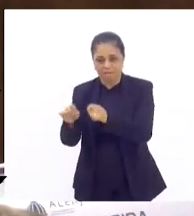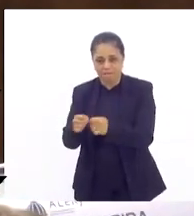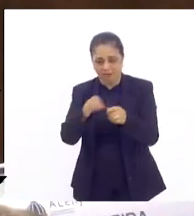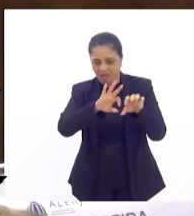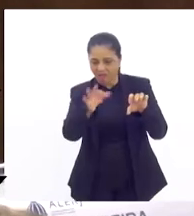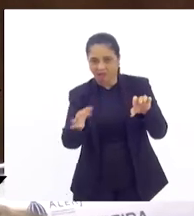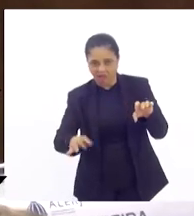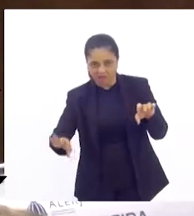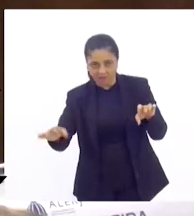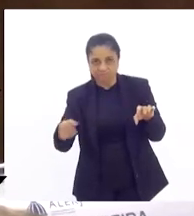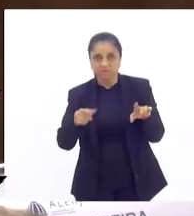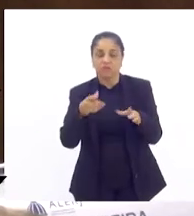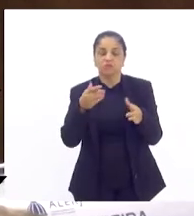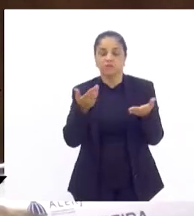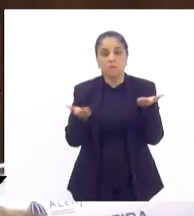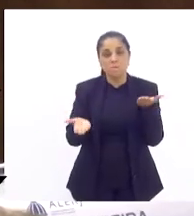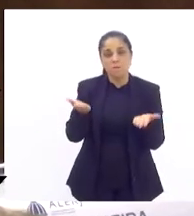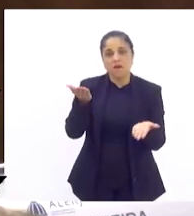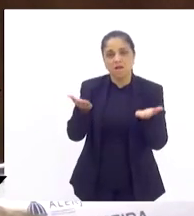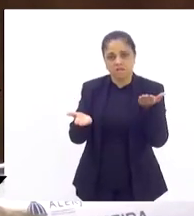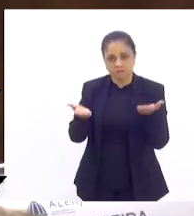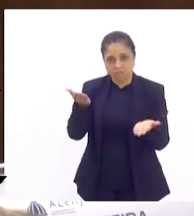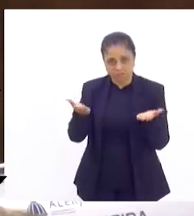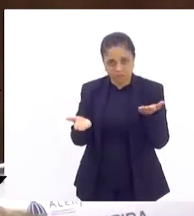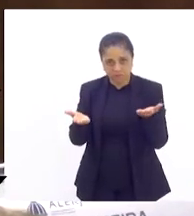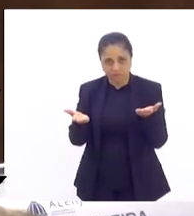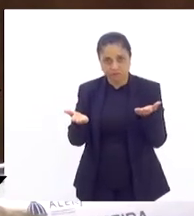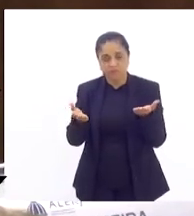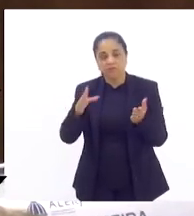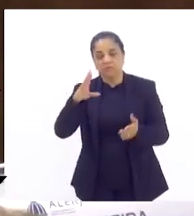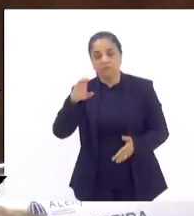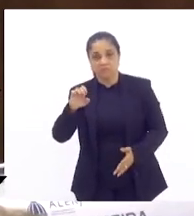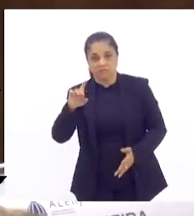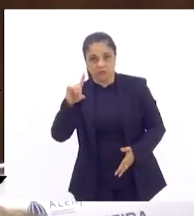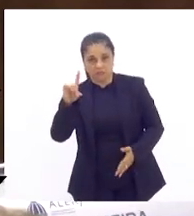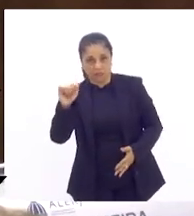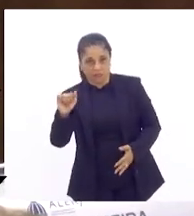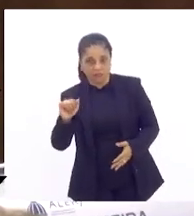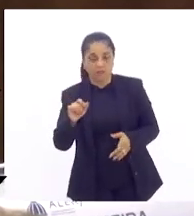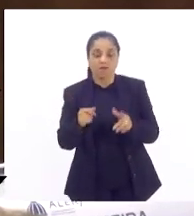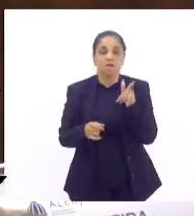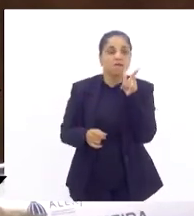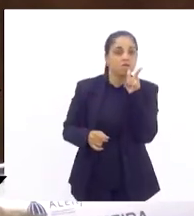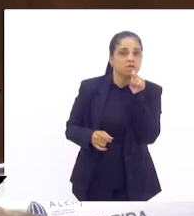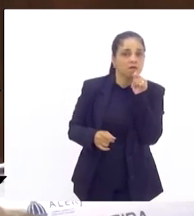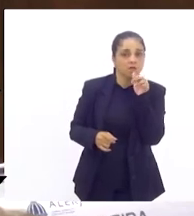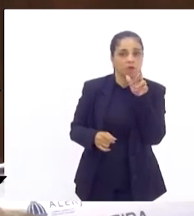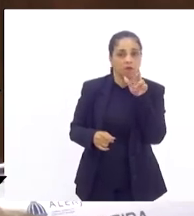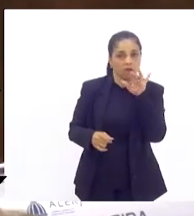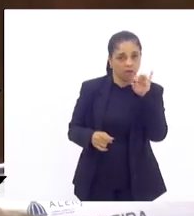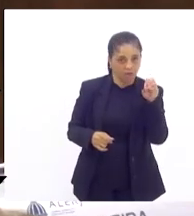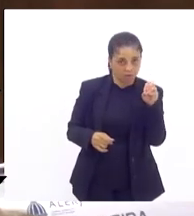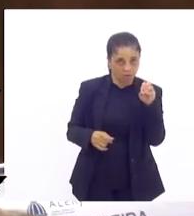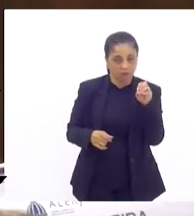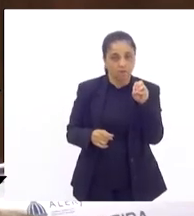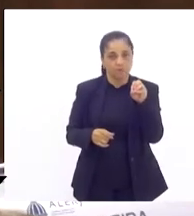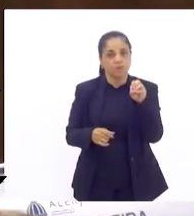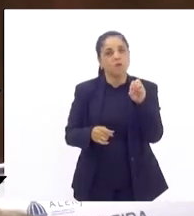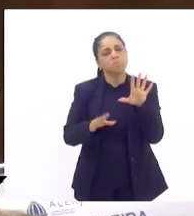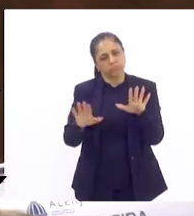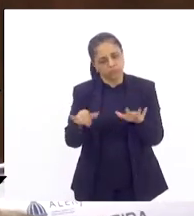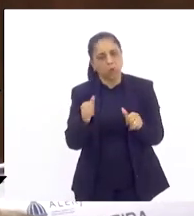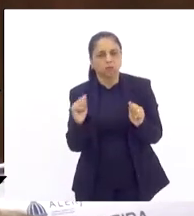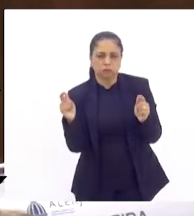um balanceamento que está havendo, tanto da SEDAI quanto da Águas do Rio. É claro que a gente pode ter algum tipo